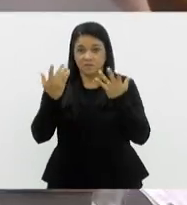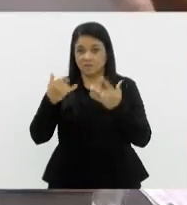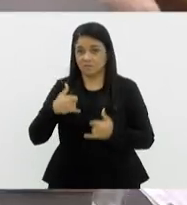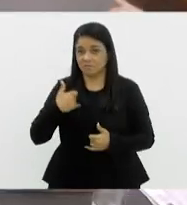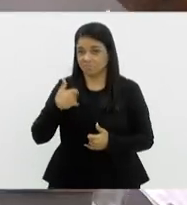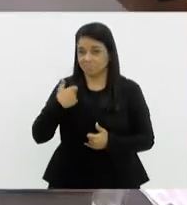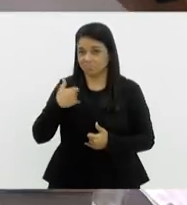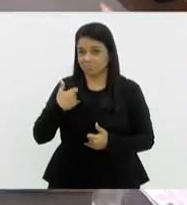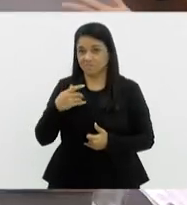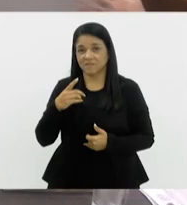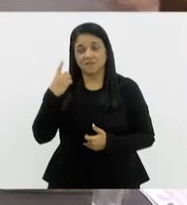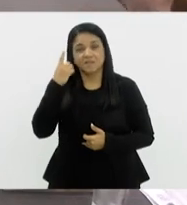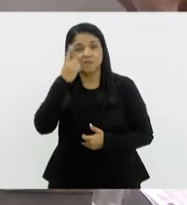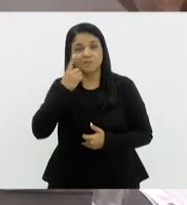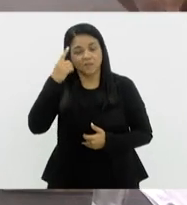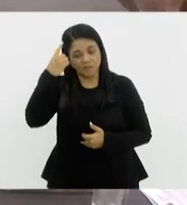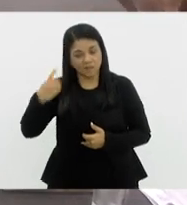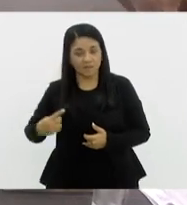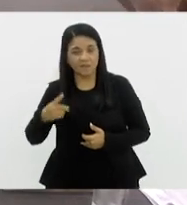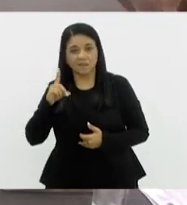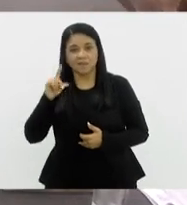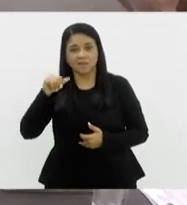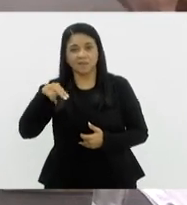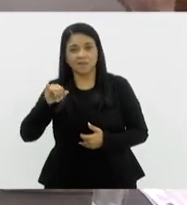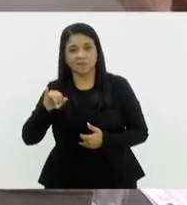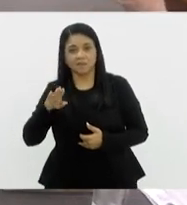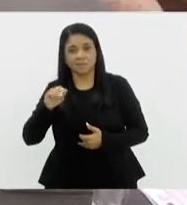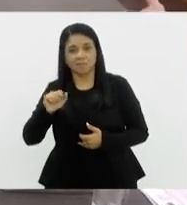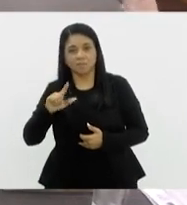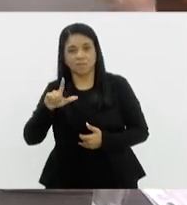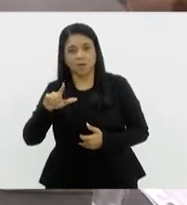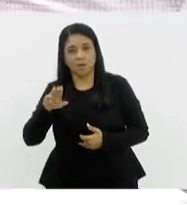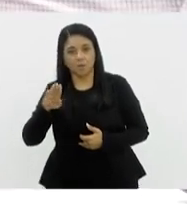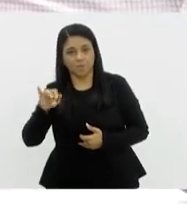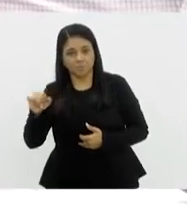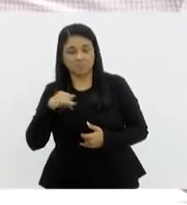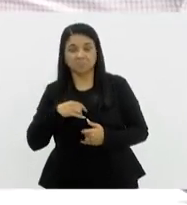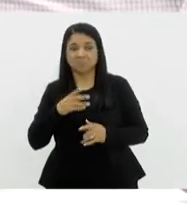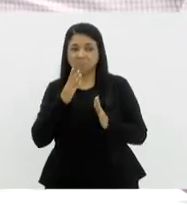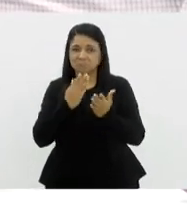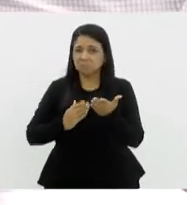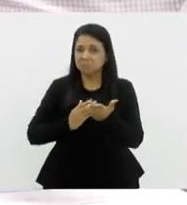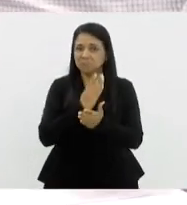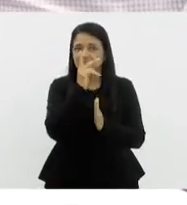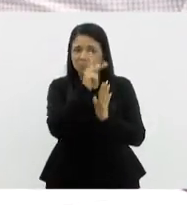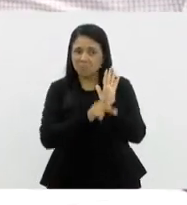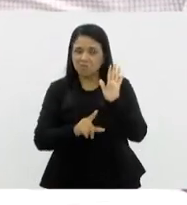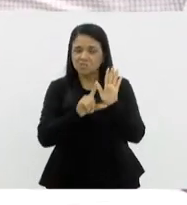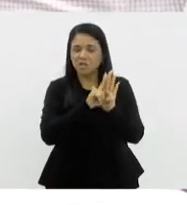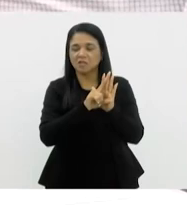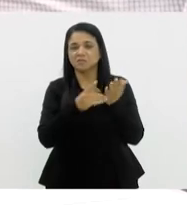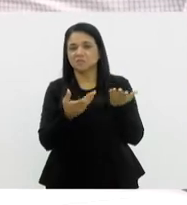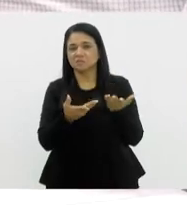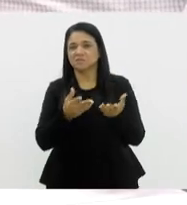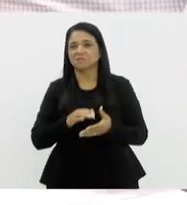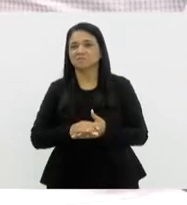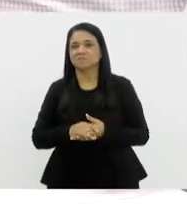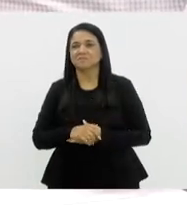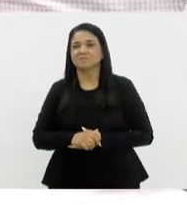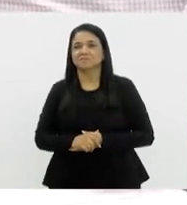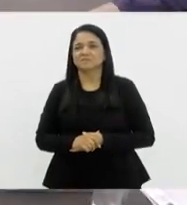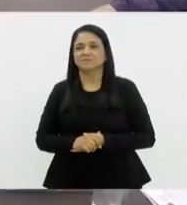Ah, é? Então, estamos aprovando um projeto verdade. Dela. Todo mundo já saudou ela no circuito aqui